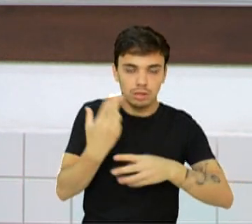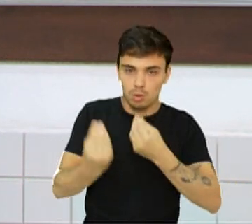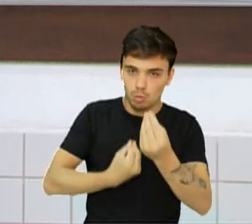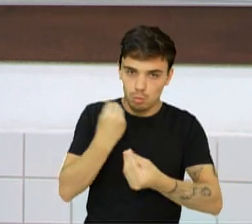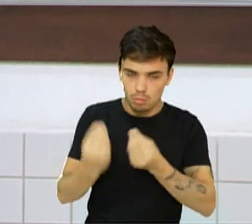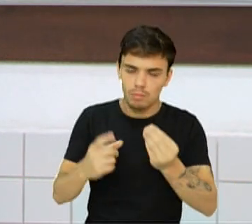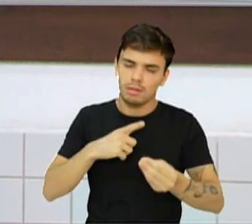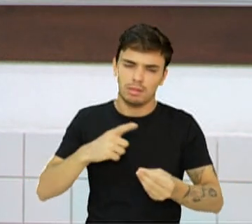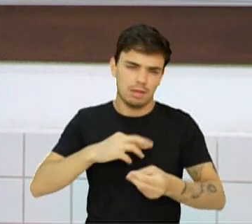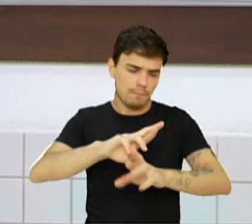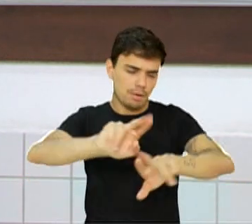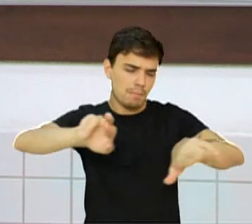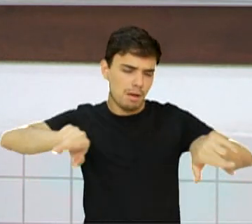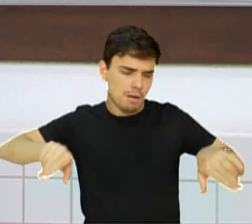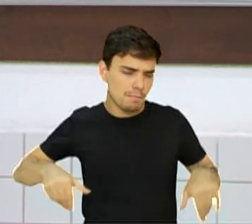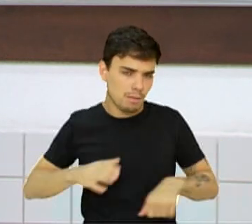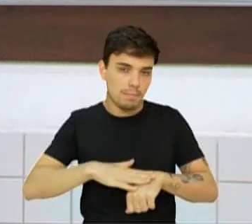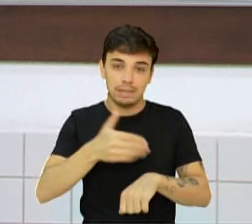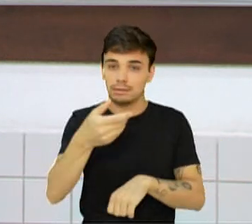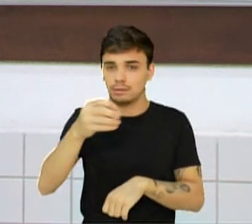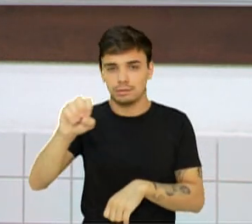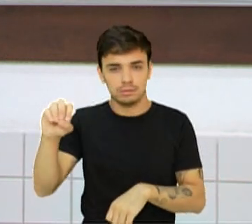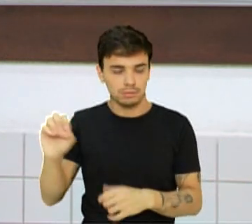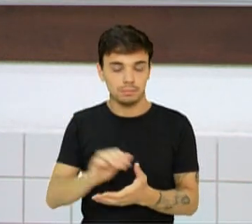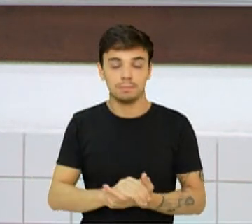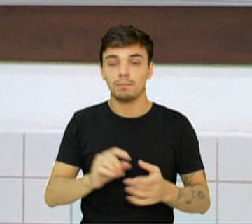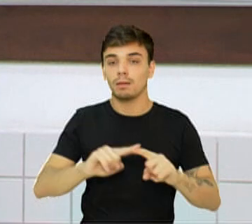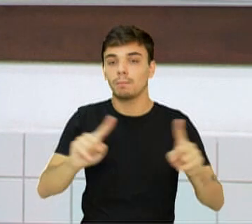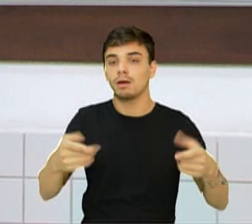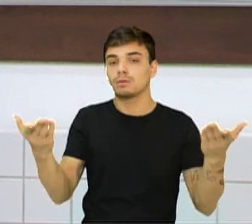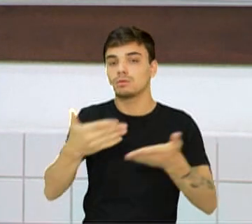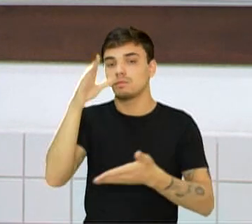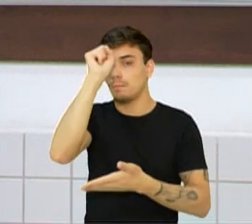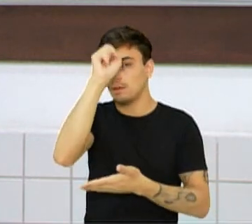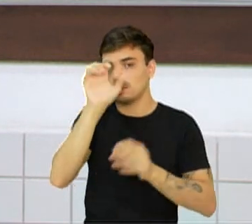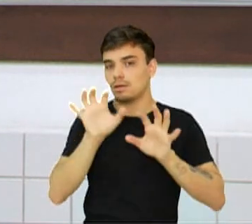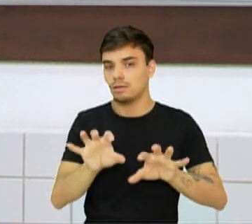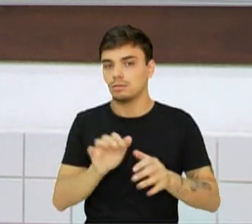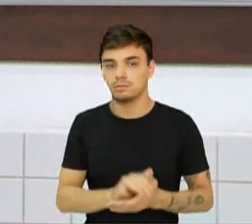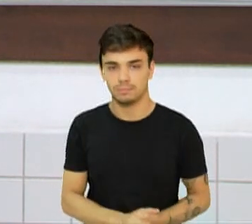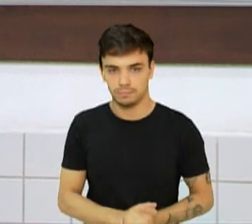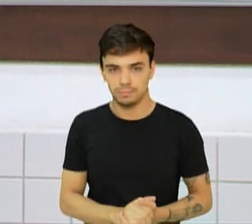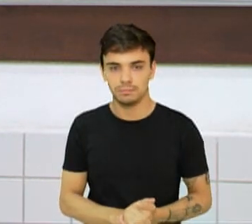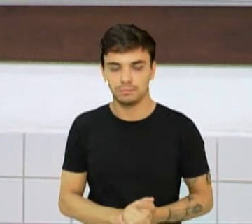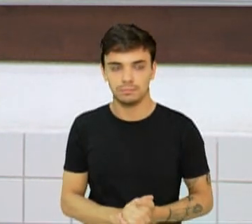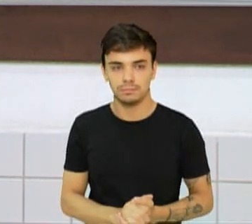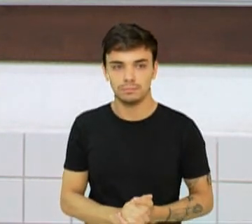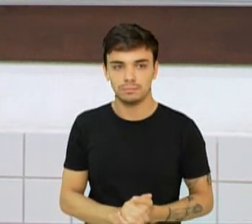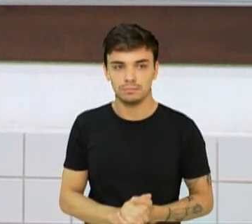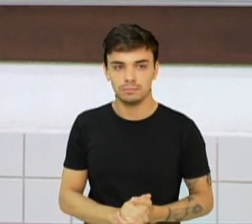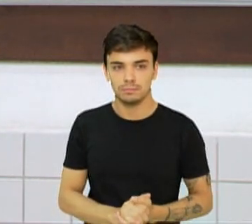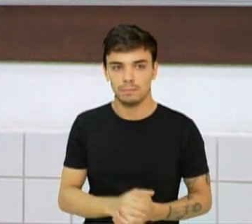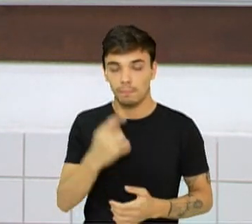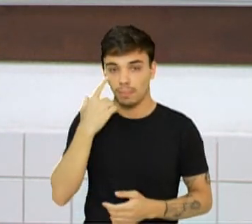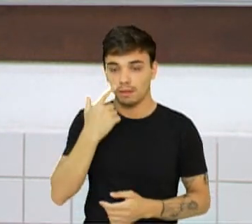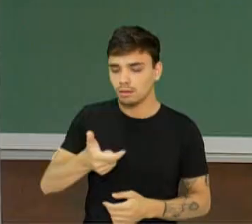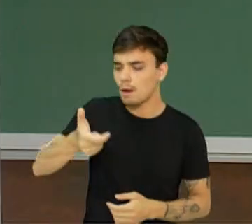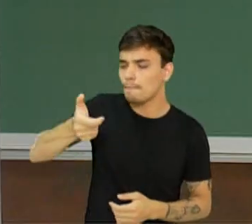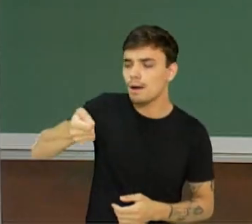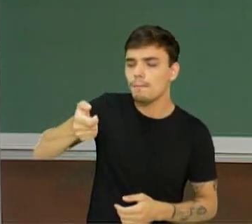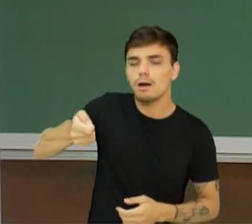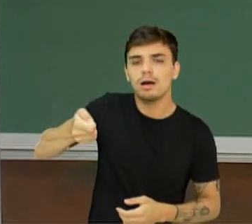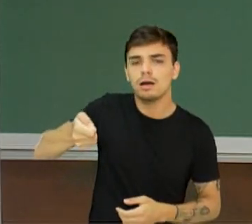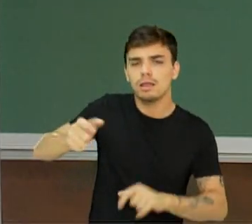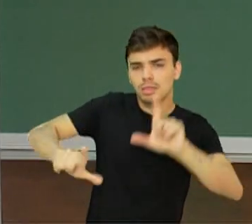centenas, milhares de aplicações, mas a gente vai aprender hoje essa aplicação, ok? Controle remoto.